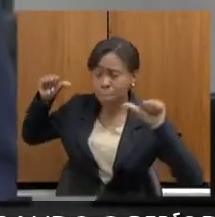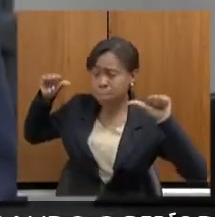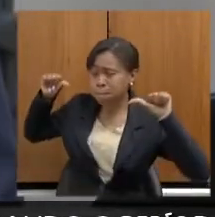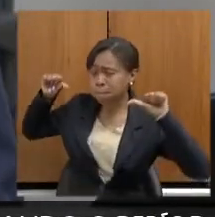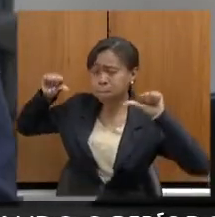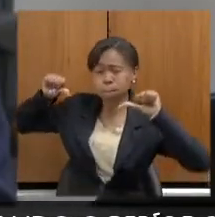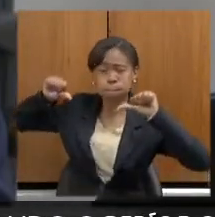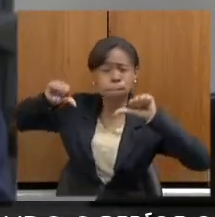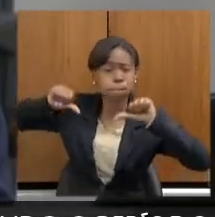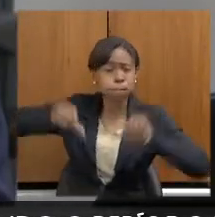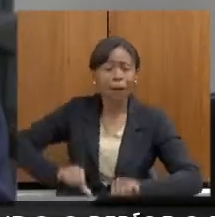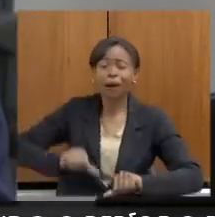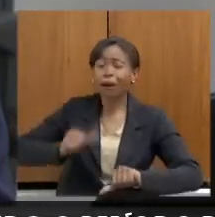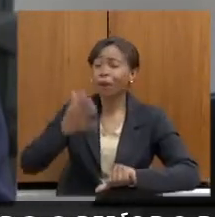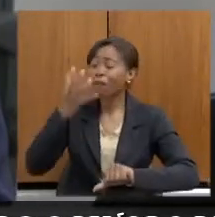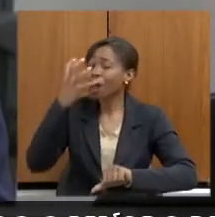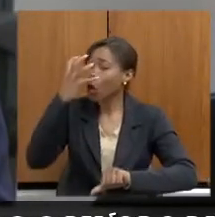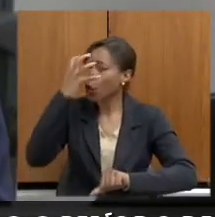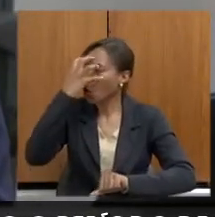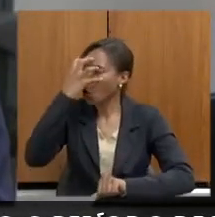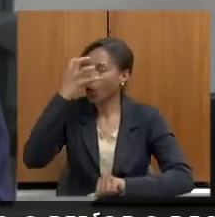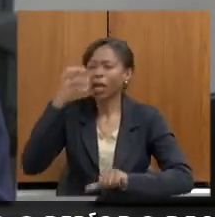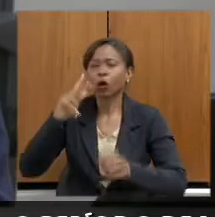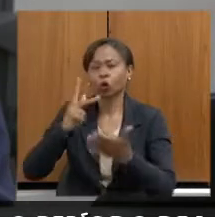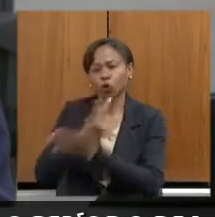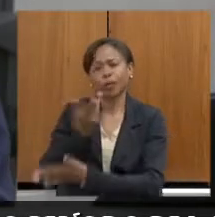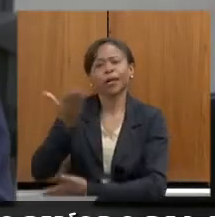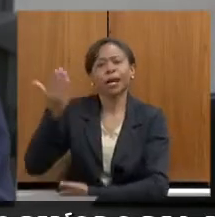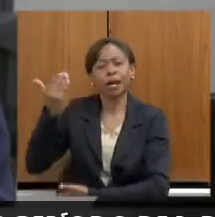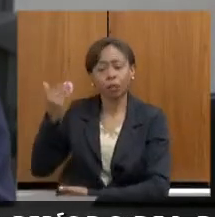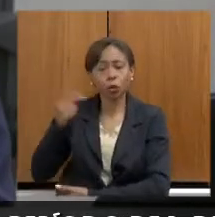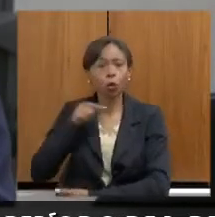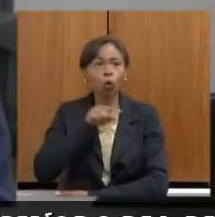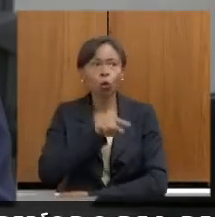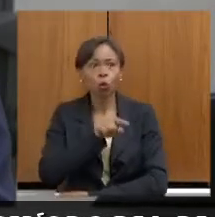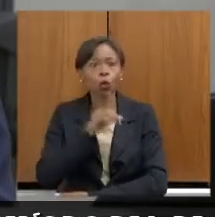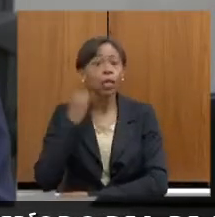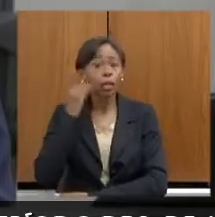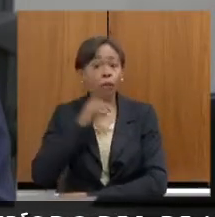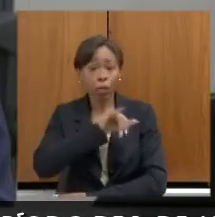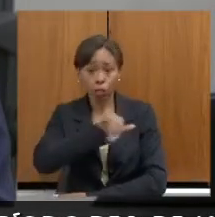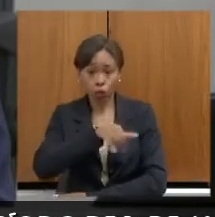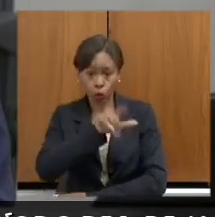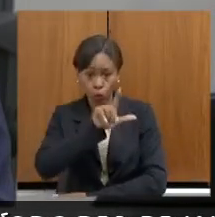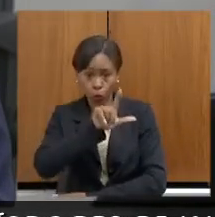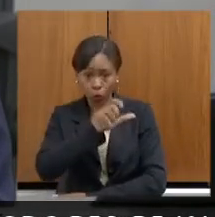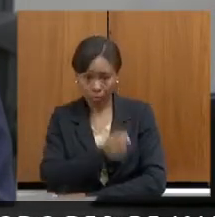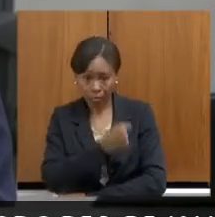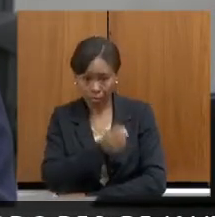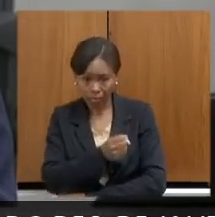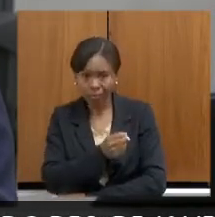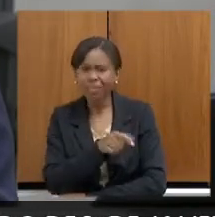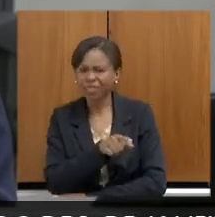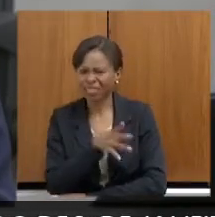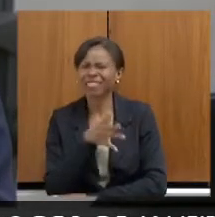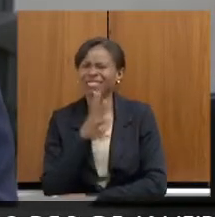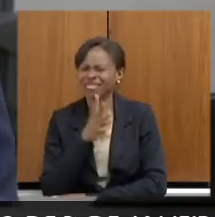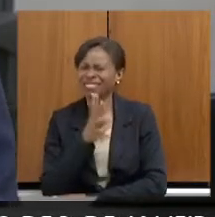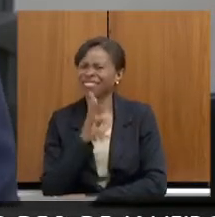verdadeira vergonha do que aconteceu e o leite Sabe o que é que nós sofremos aqui